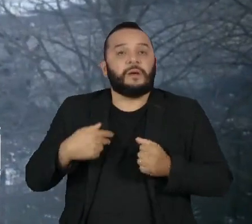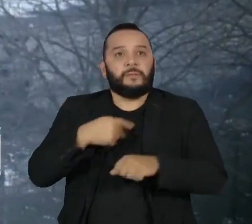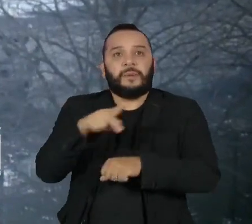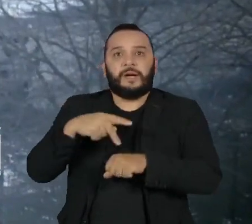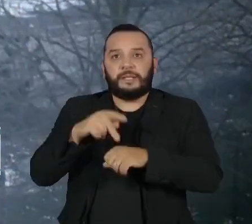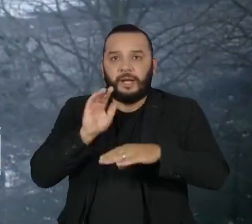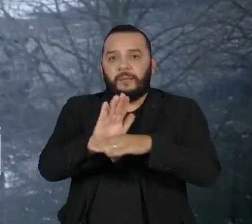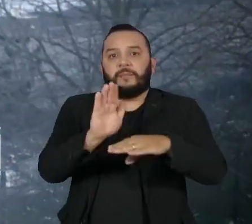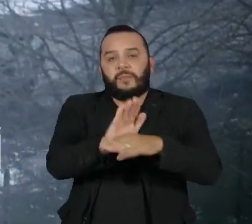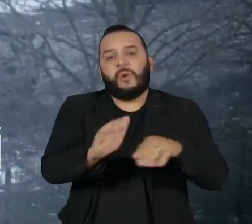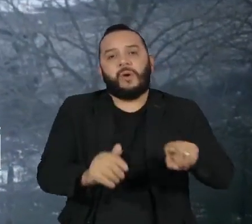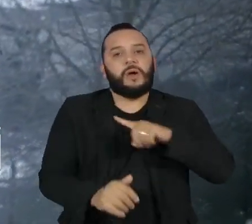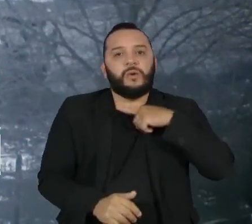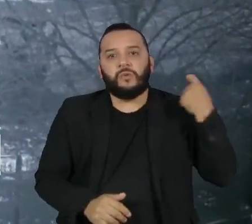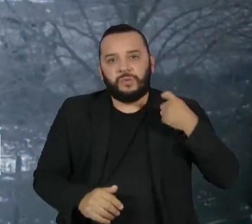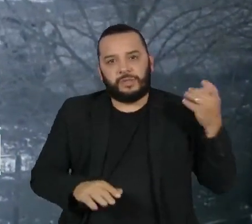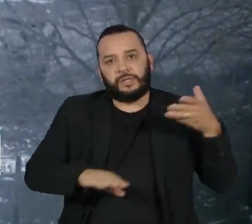abertamente a Rússia na invasão da Ucrânia